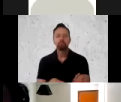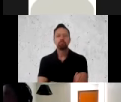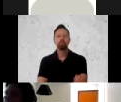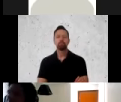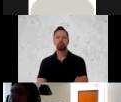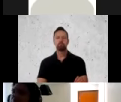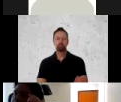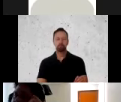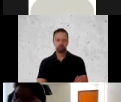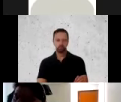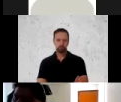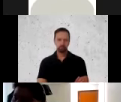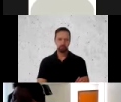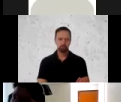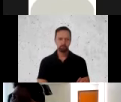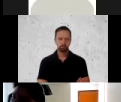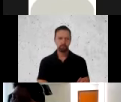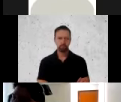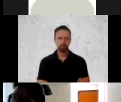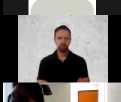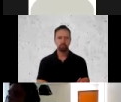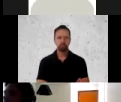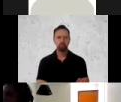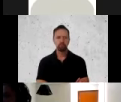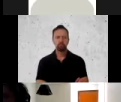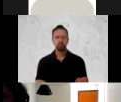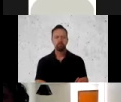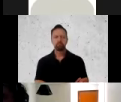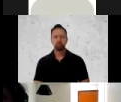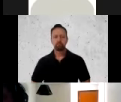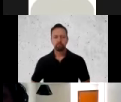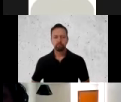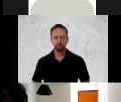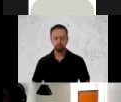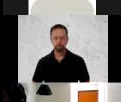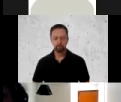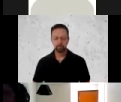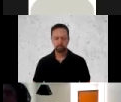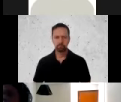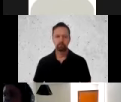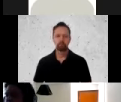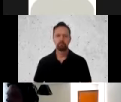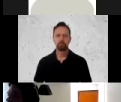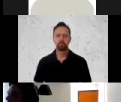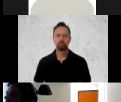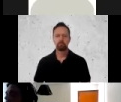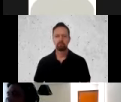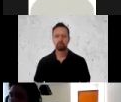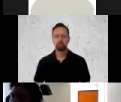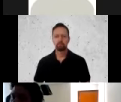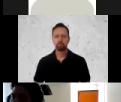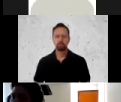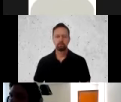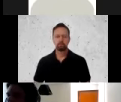pelo autor, né? Nesse caso, os resultados continuam sendo robustos, ele muda um pouquinho